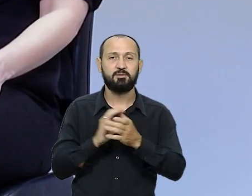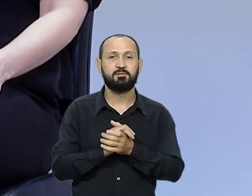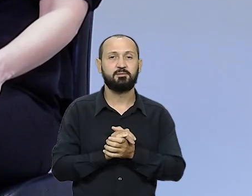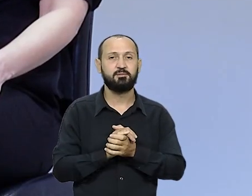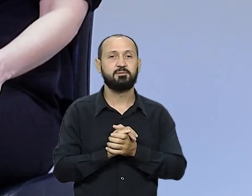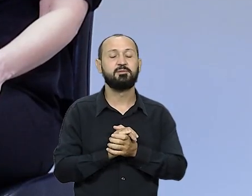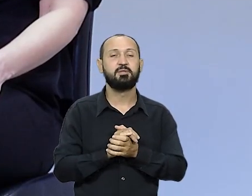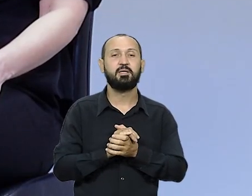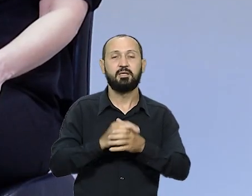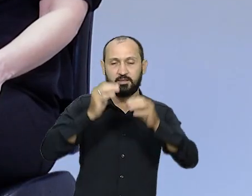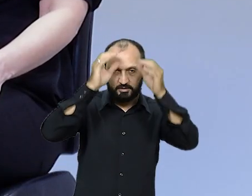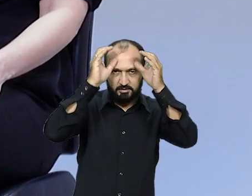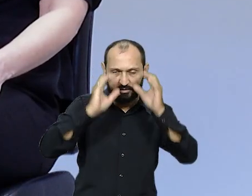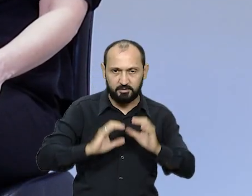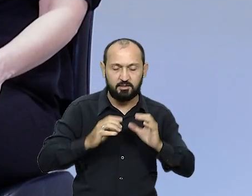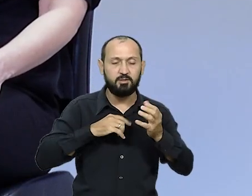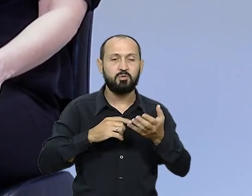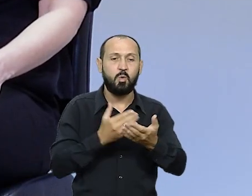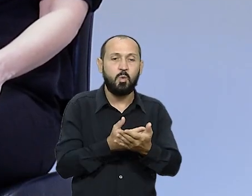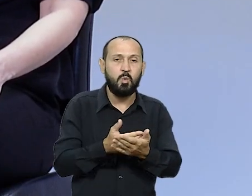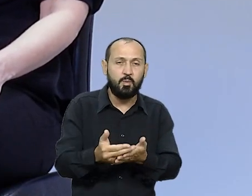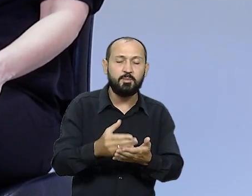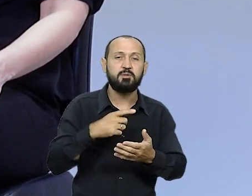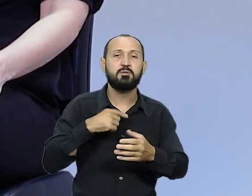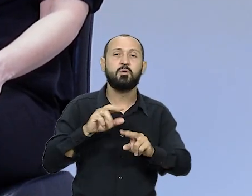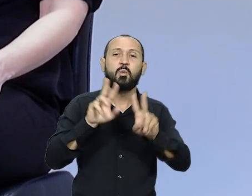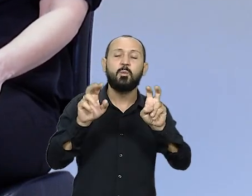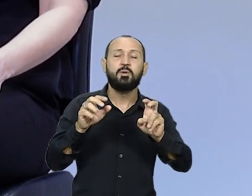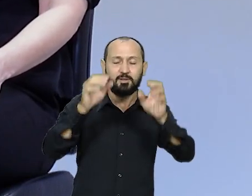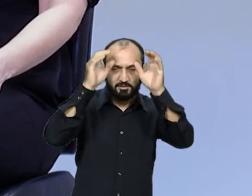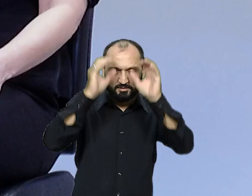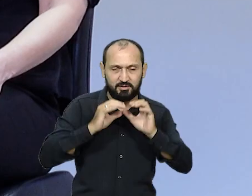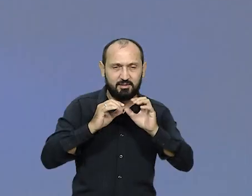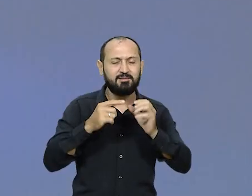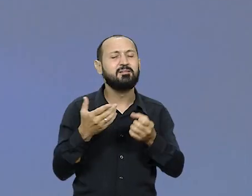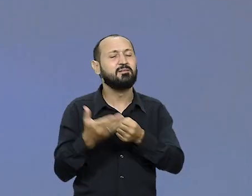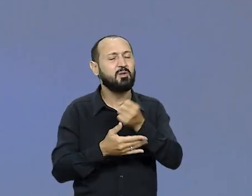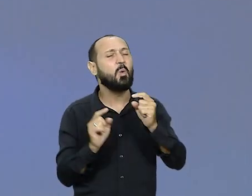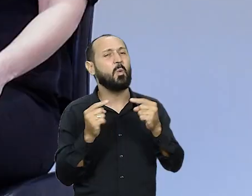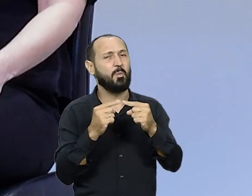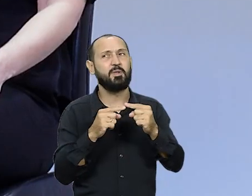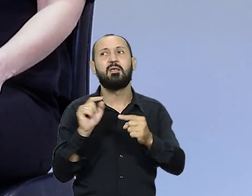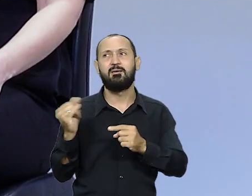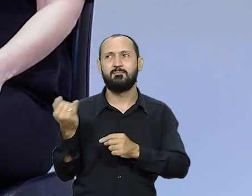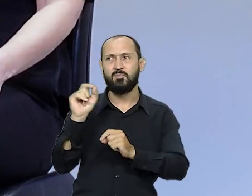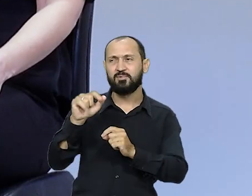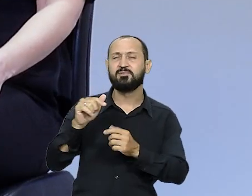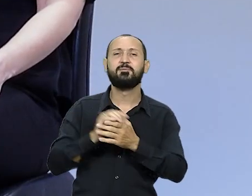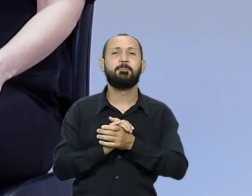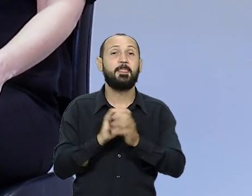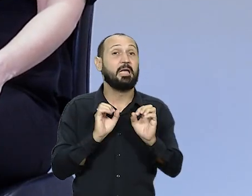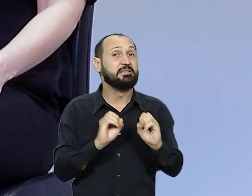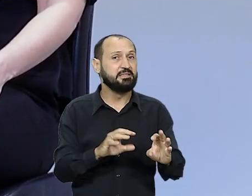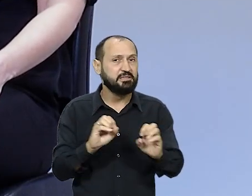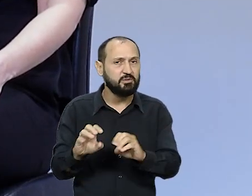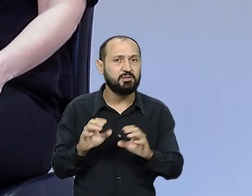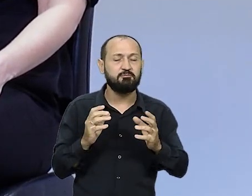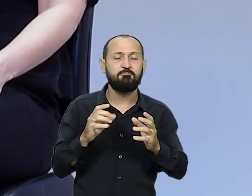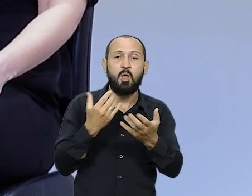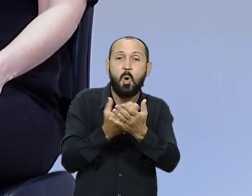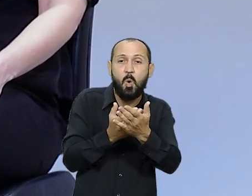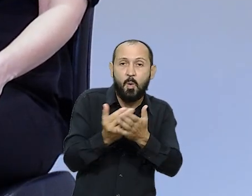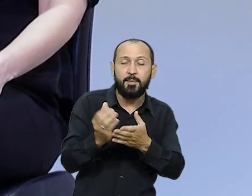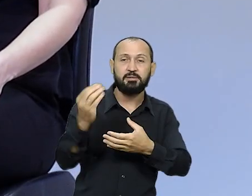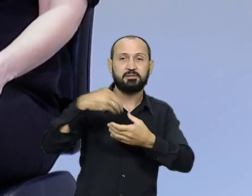criação em cidadania, desde os primeiros passos. Tem a ver com cidadania, essa é uma palavra-chave. Tem a ver com cidadania. Eu acho que a